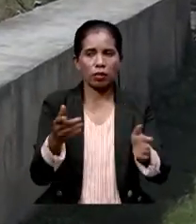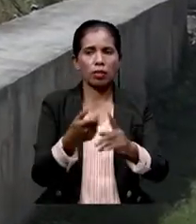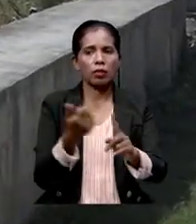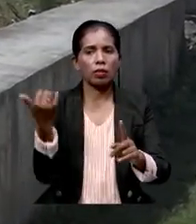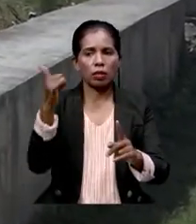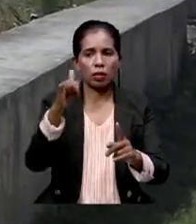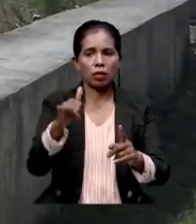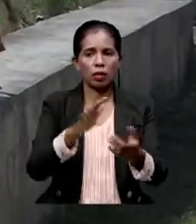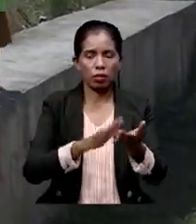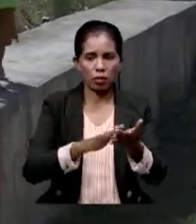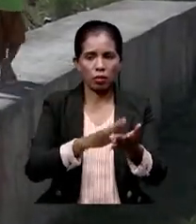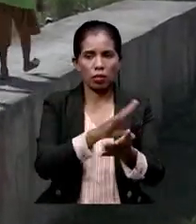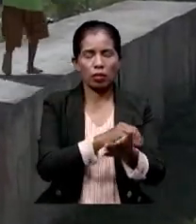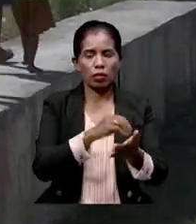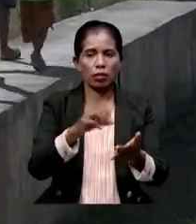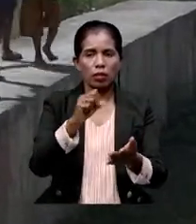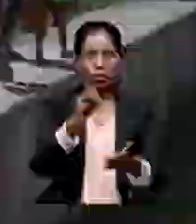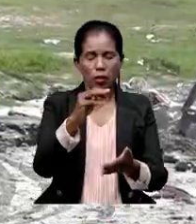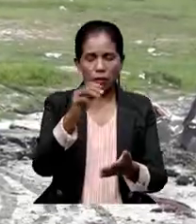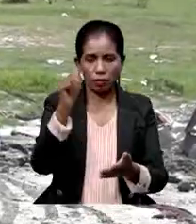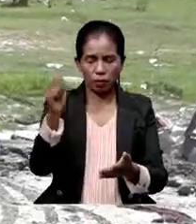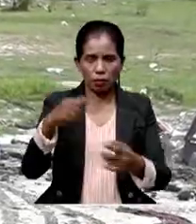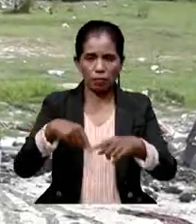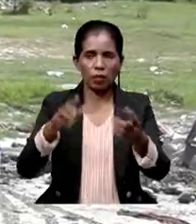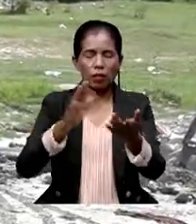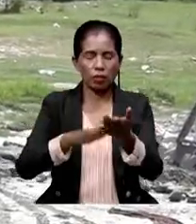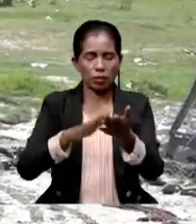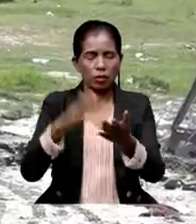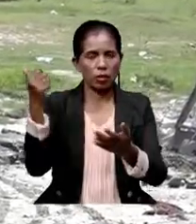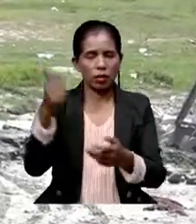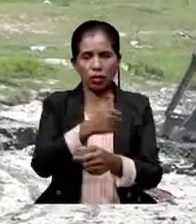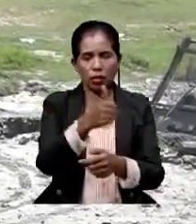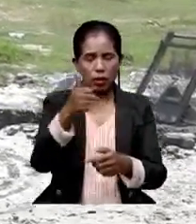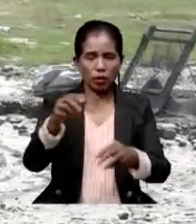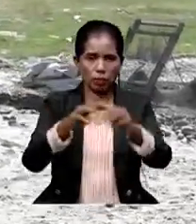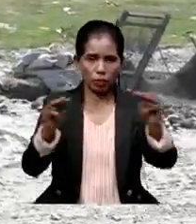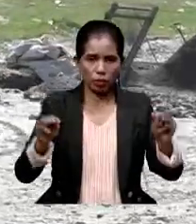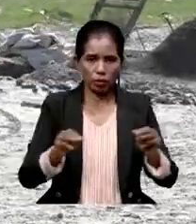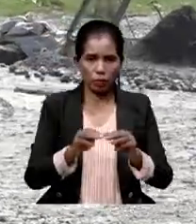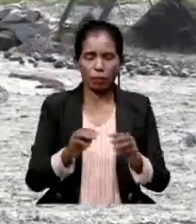nivel ensino basiko to sekundaria ho di ba eskola fali iha ida-idak nia munisipio.